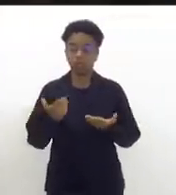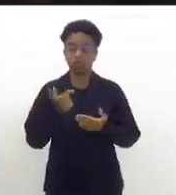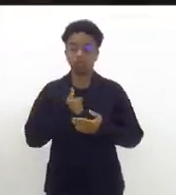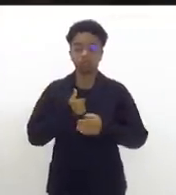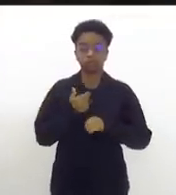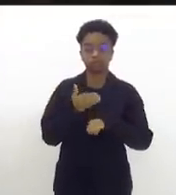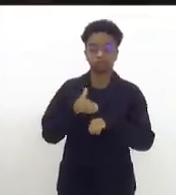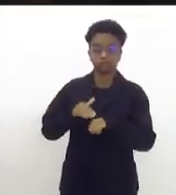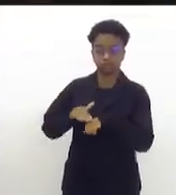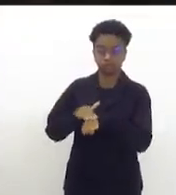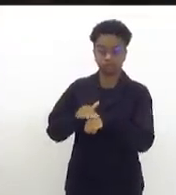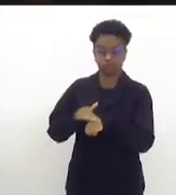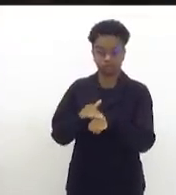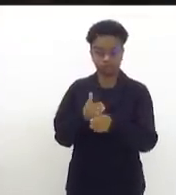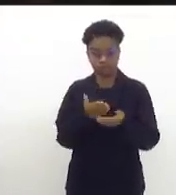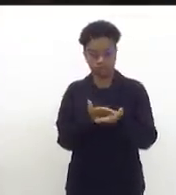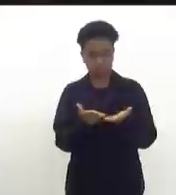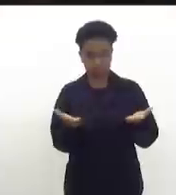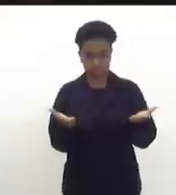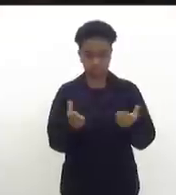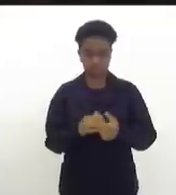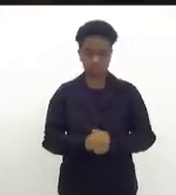ao nosso